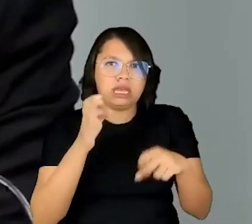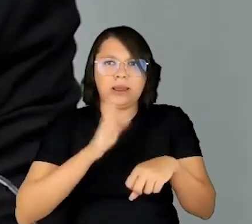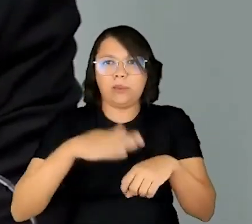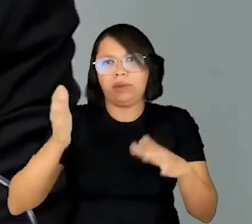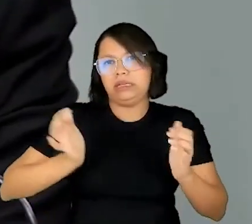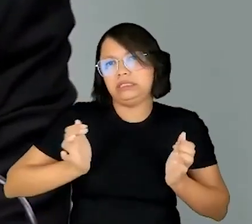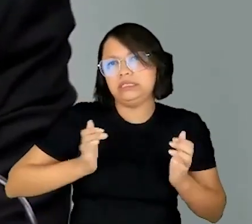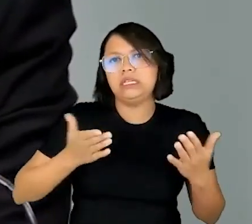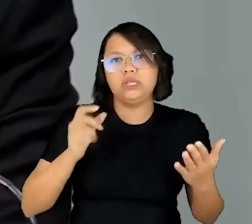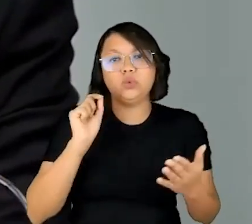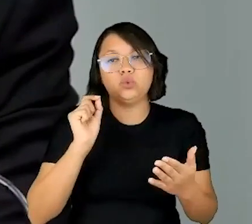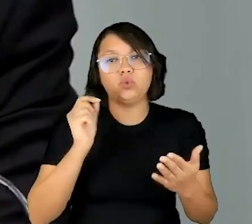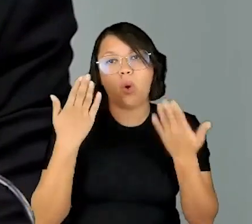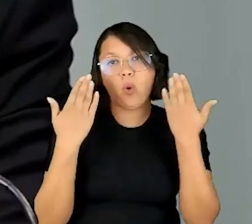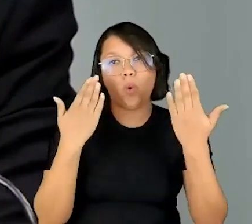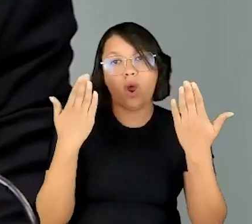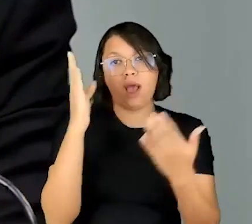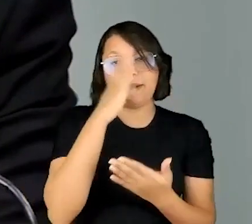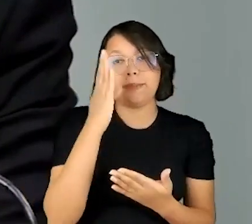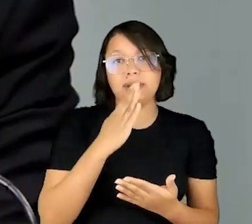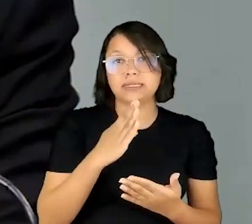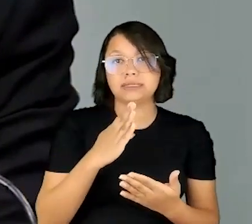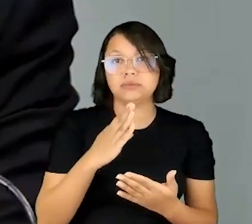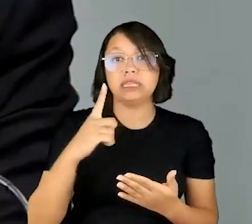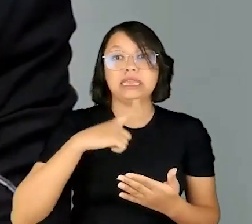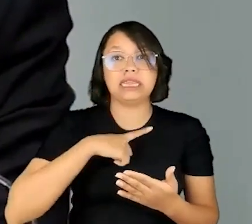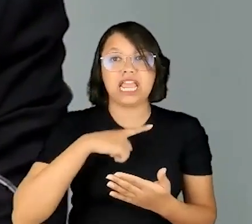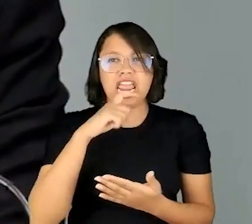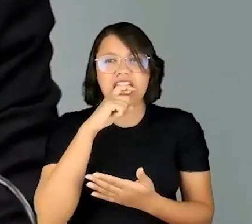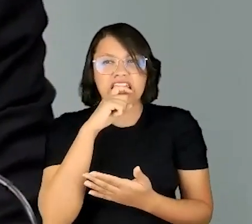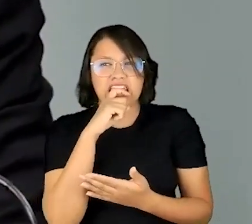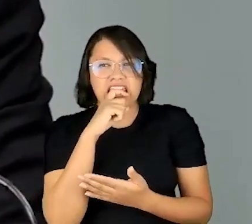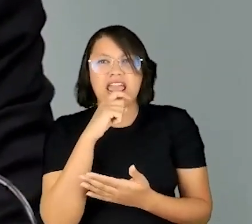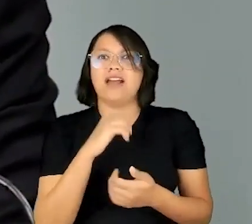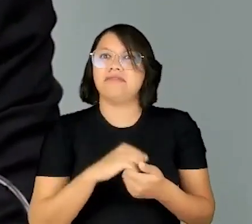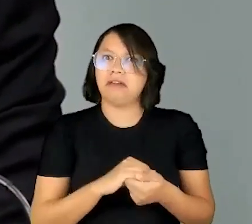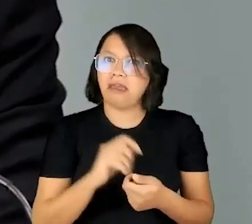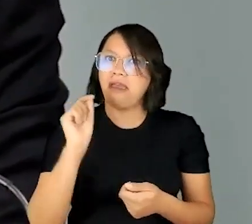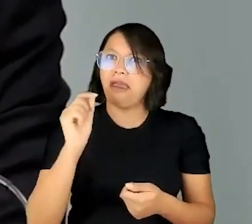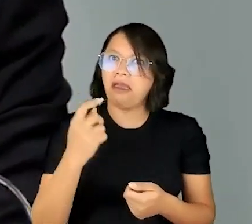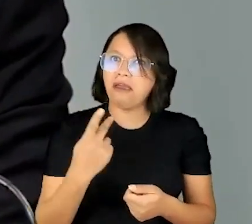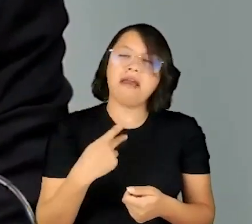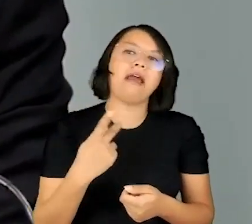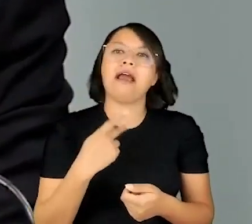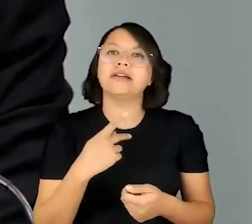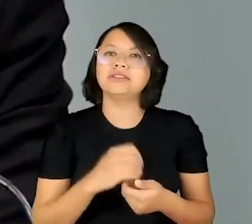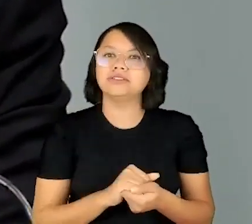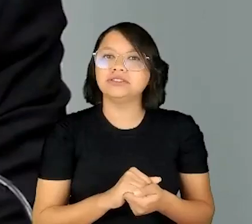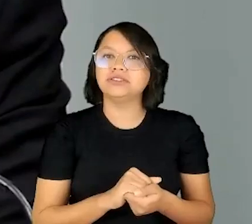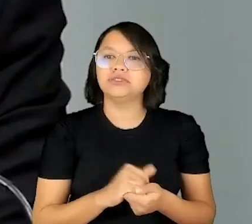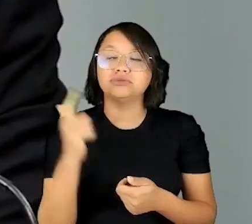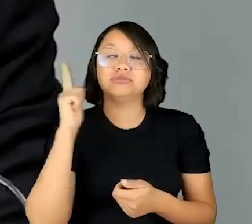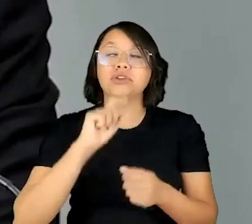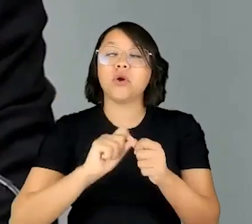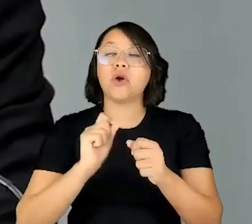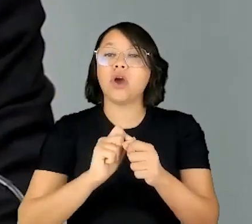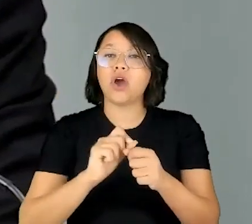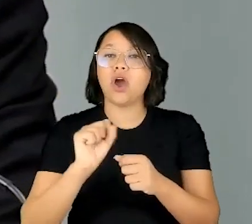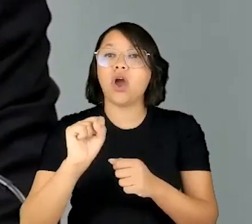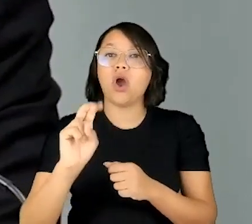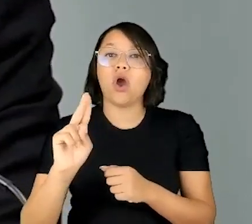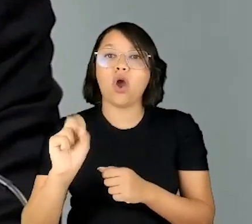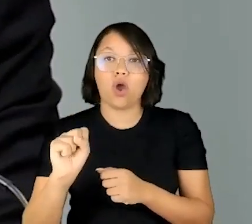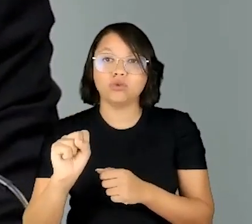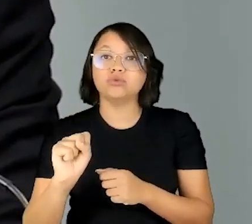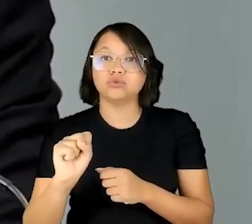aquinhoados que o Brasil, olham até com uma certa inveja do que nós conseguimos fazer com o SUS. Então, o SUS tem problemas